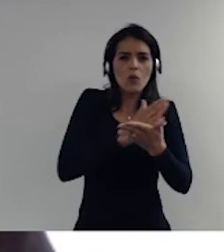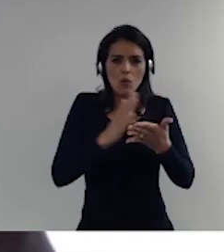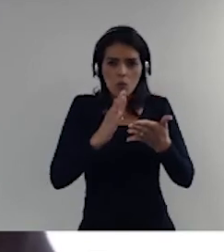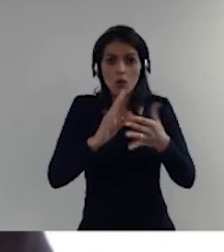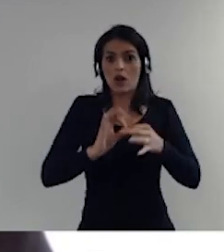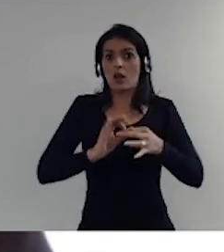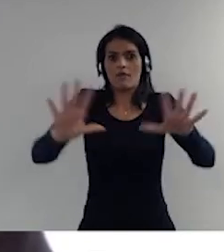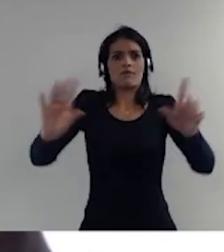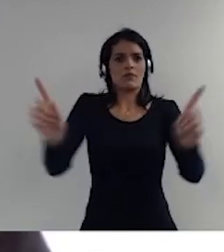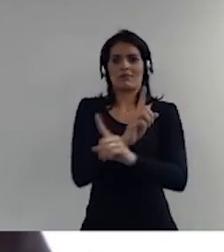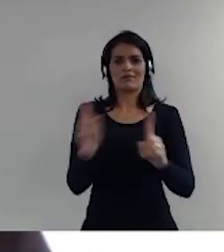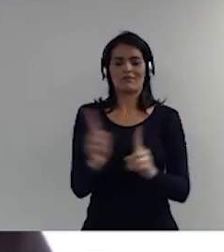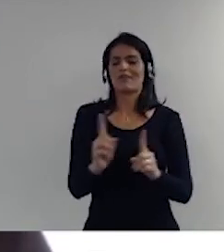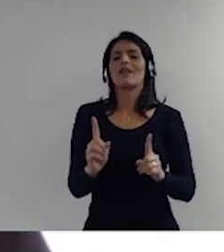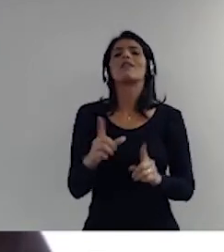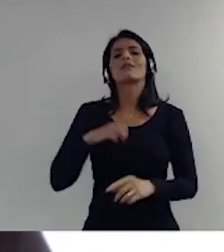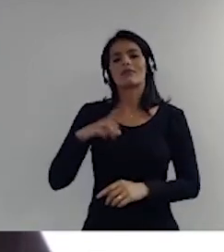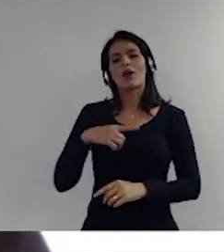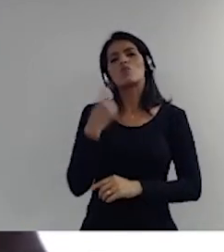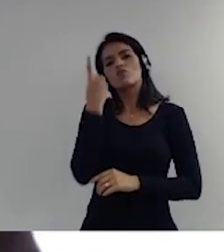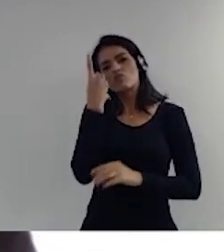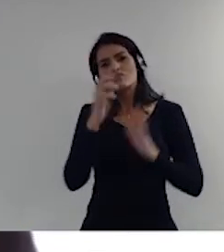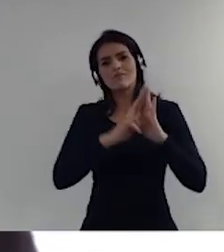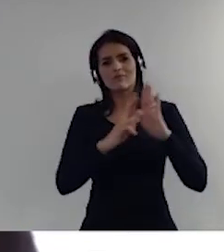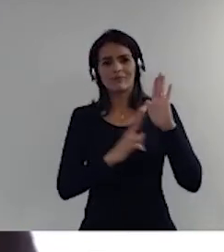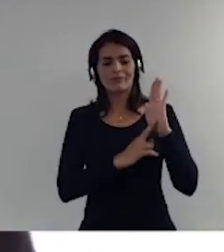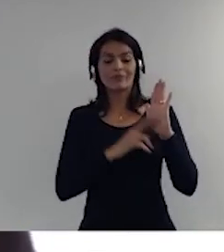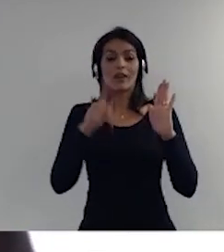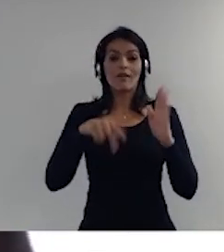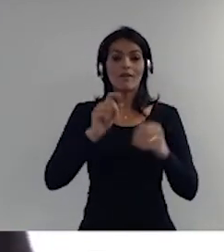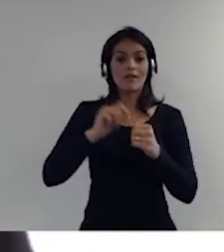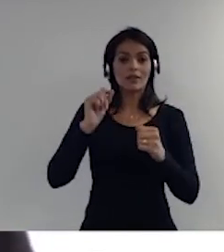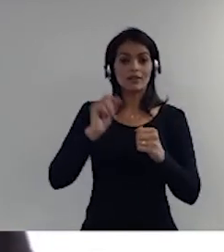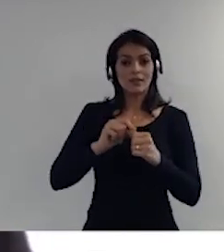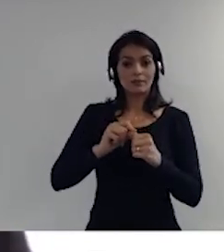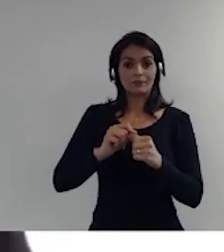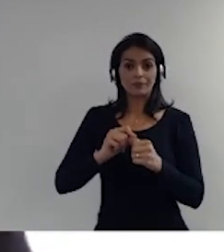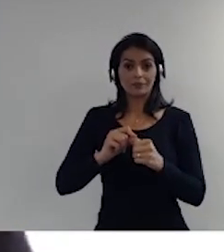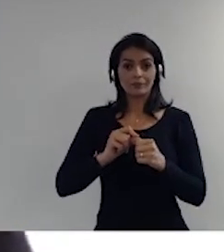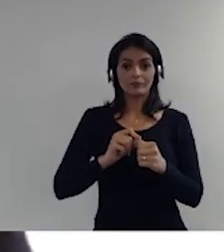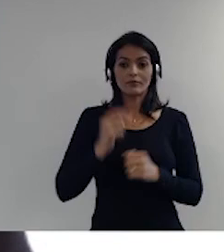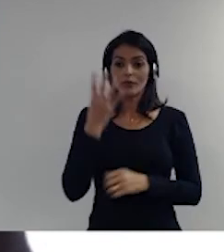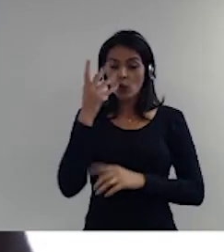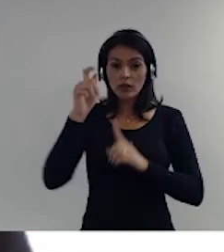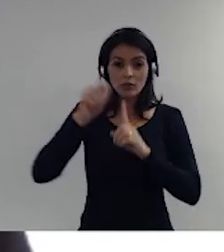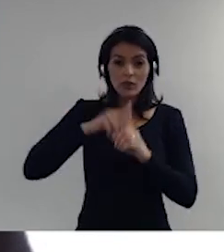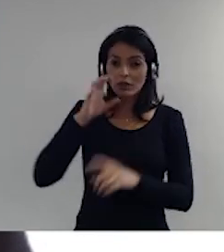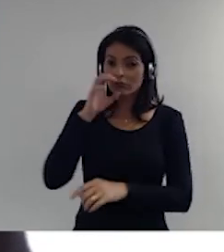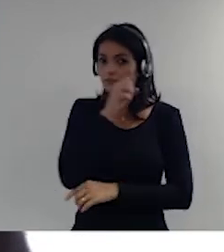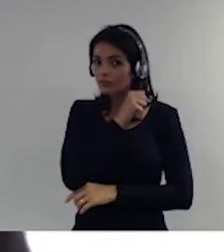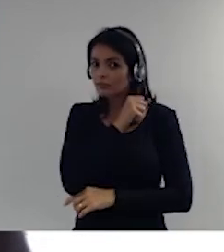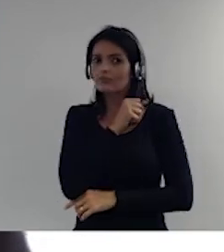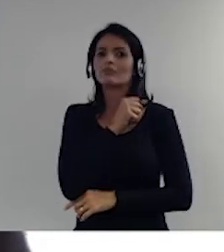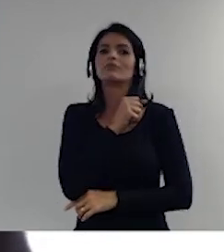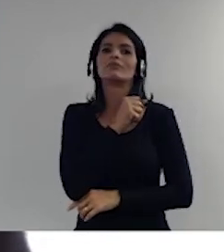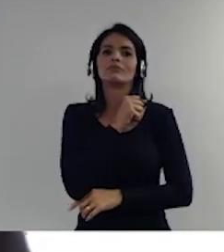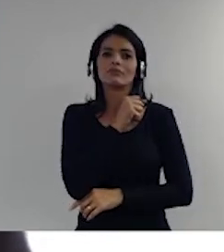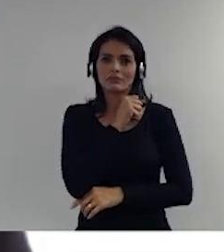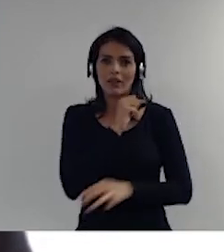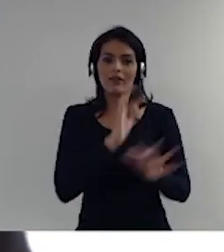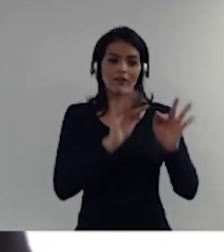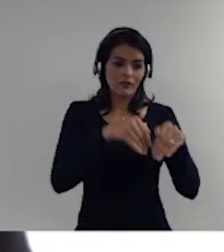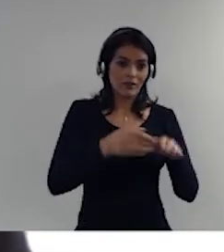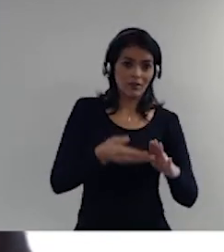a realização dessas ofertas. Uma delas era a de realização de uma oferta em menos de 4 meses após o encerramento